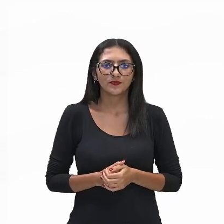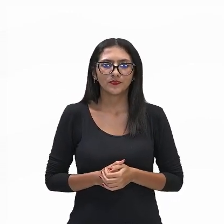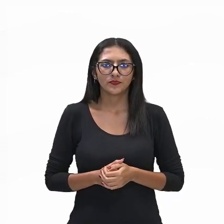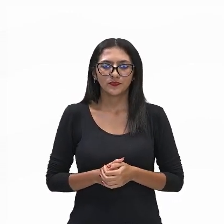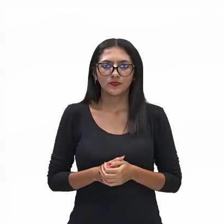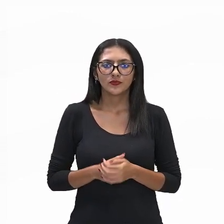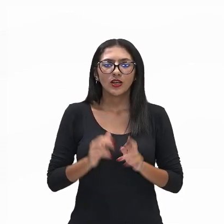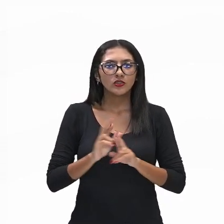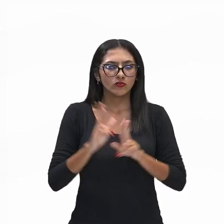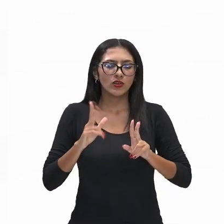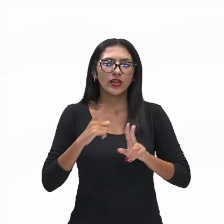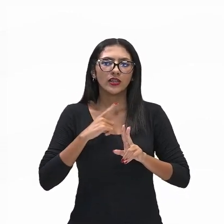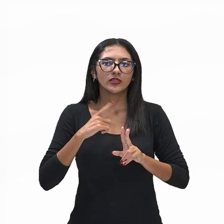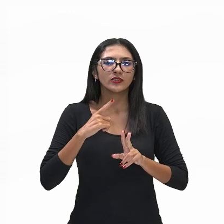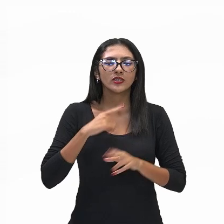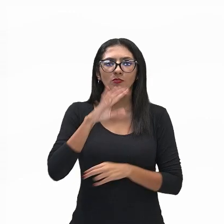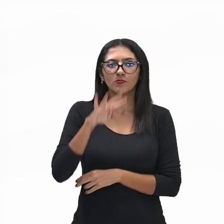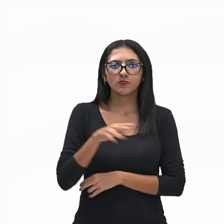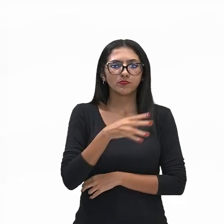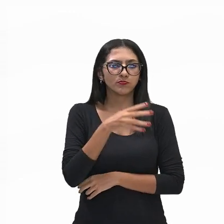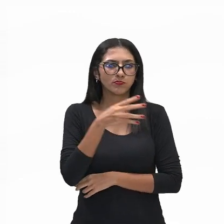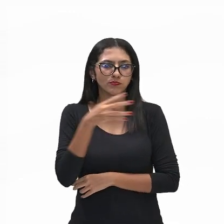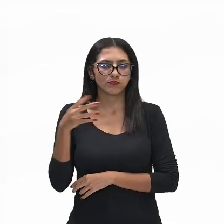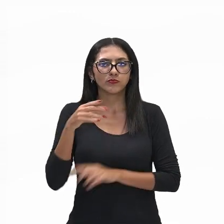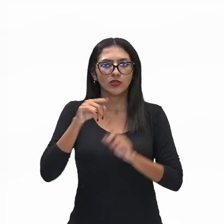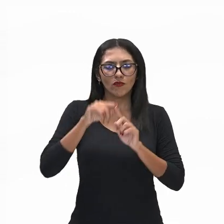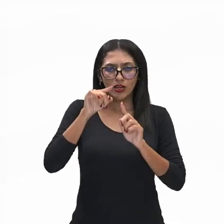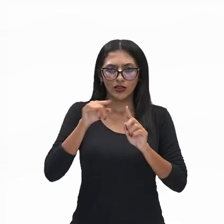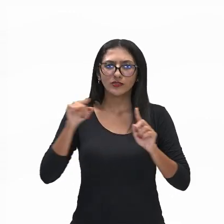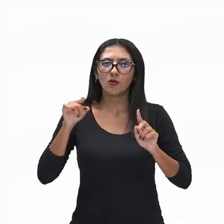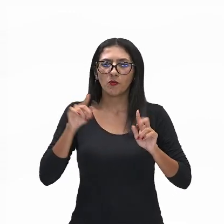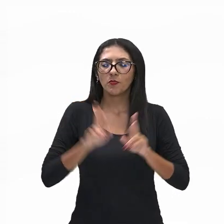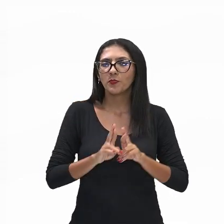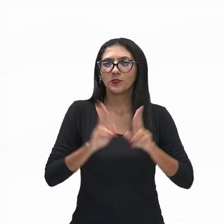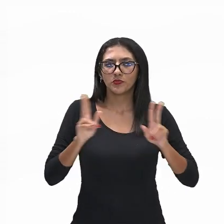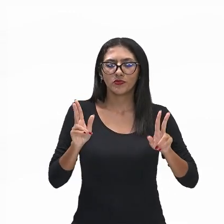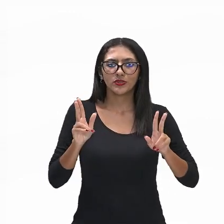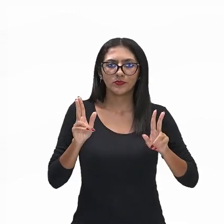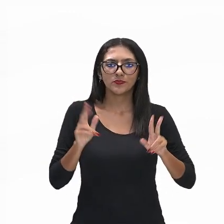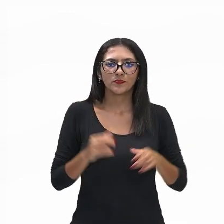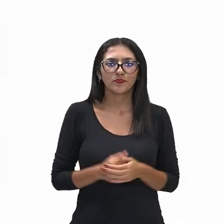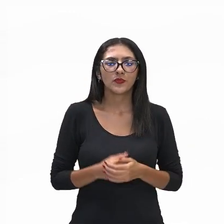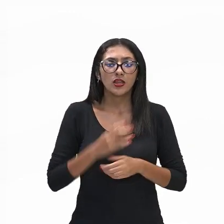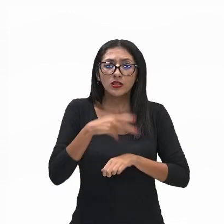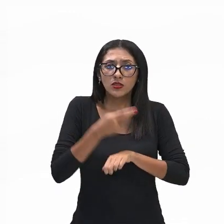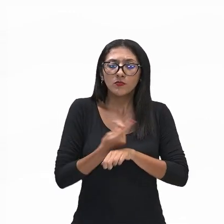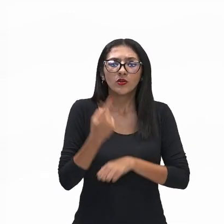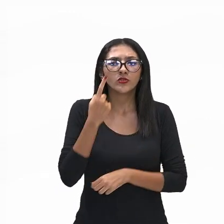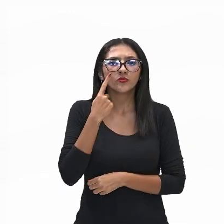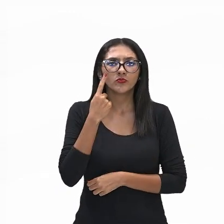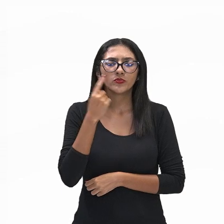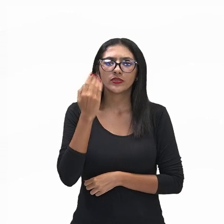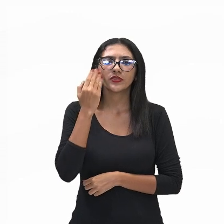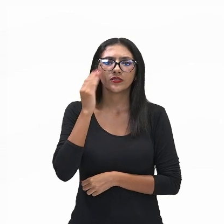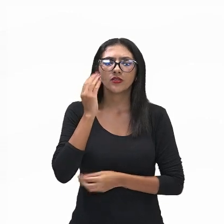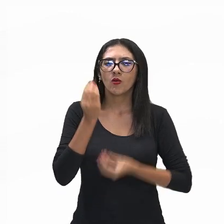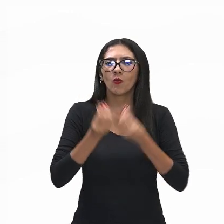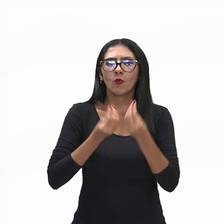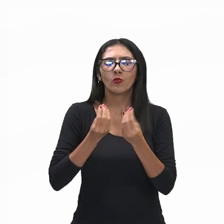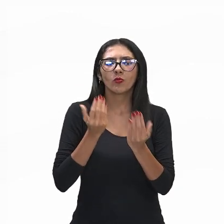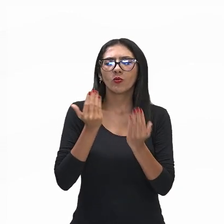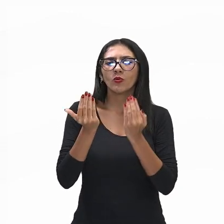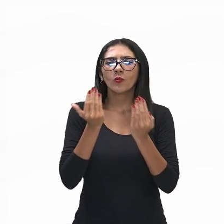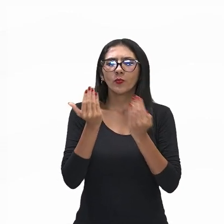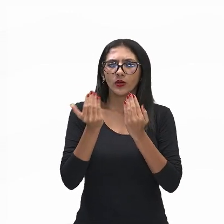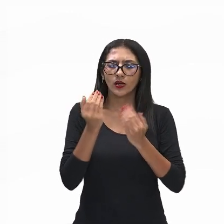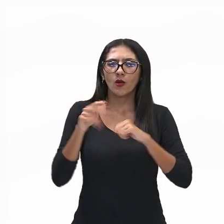aí como está sendo mostrada nos variáveis, beleza? nós já vamos entender quando verificarmos aqui o